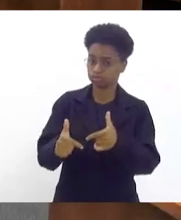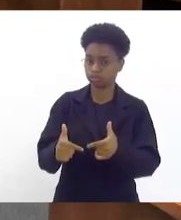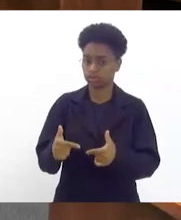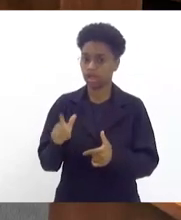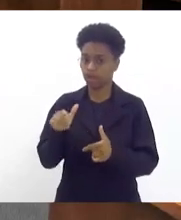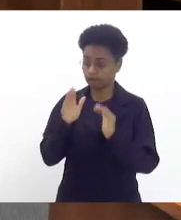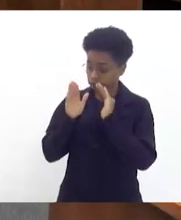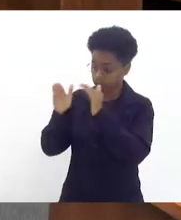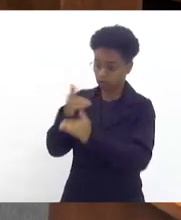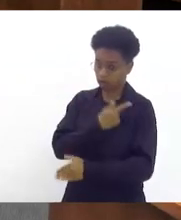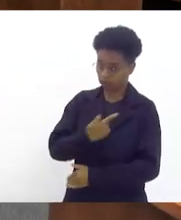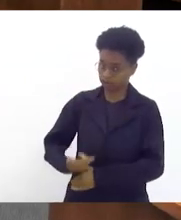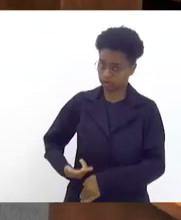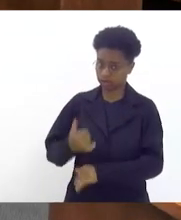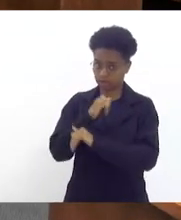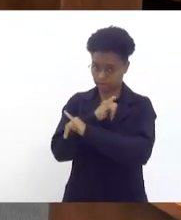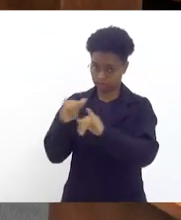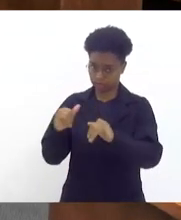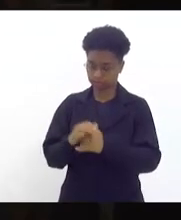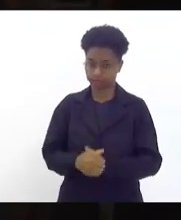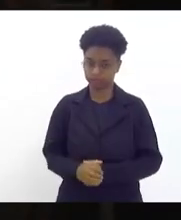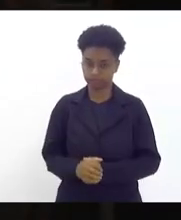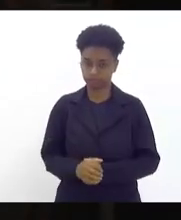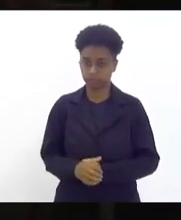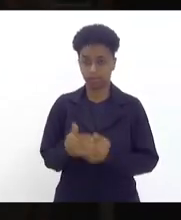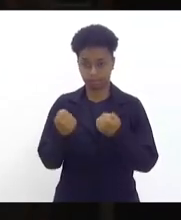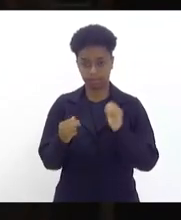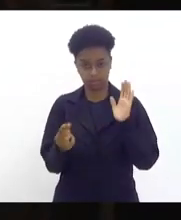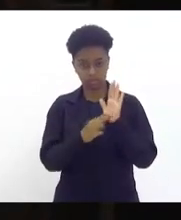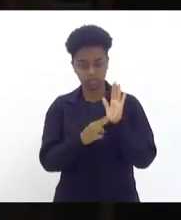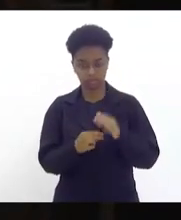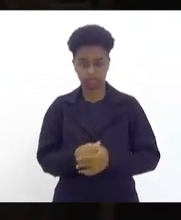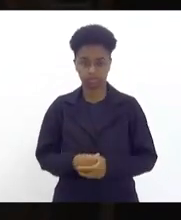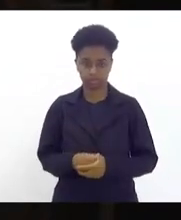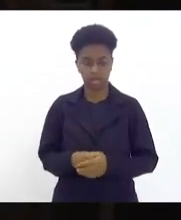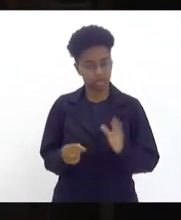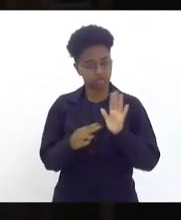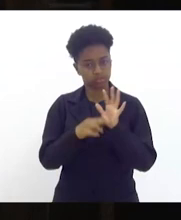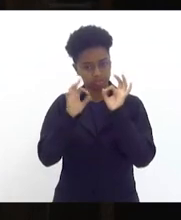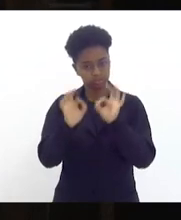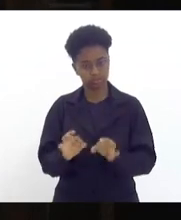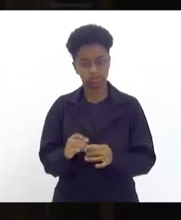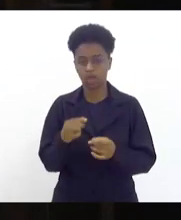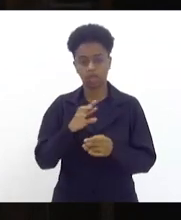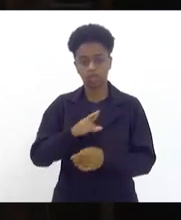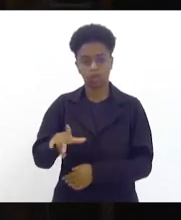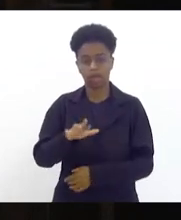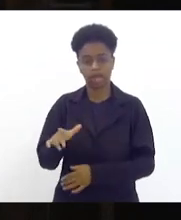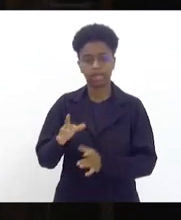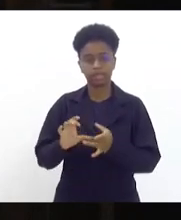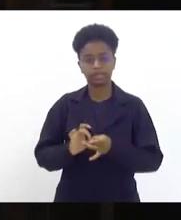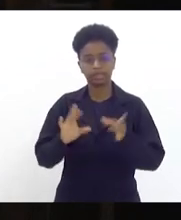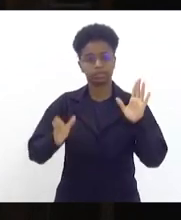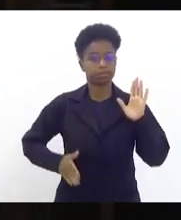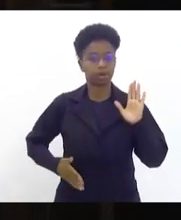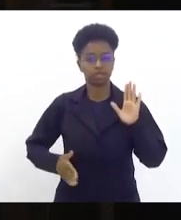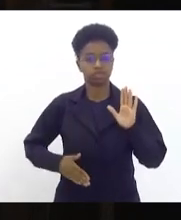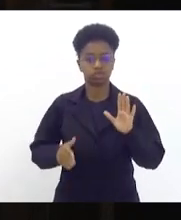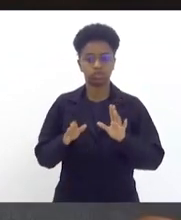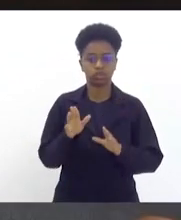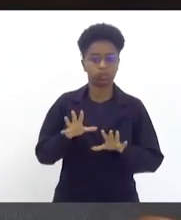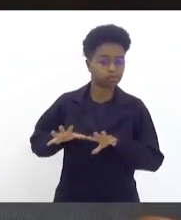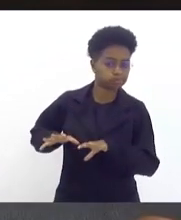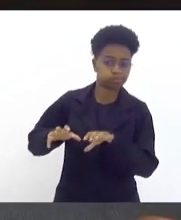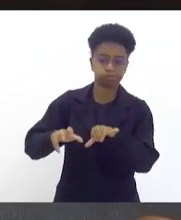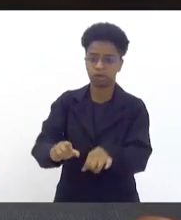para o governador o Márcio presidente da Comissão tem que assumir assumir mesmo não é deixar uma facção tomar conta do Rio de Janeiro Isso é um absurdo